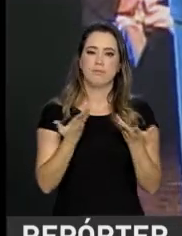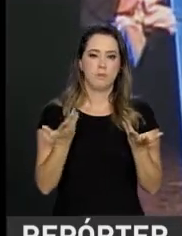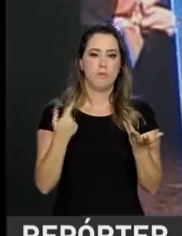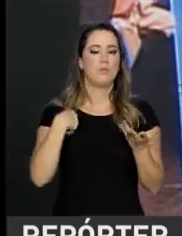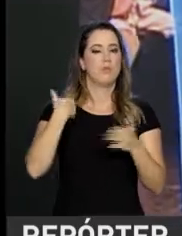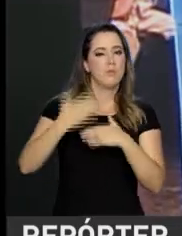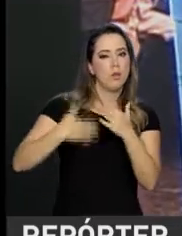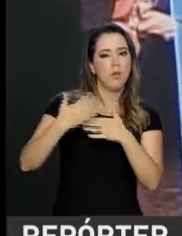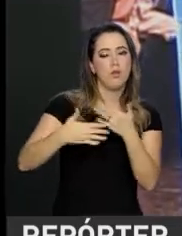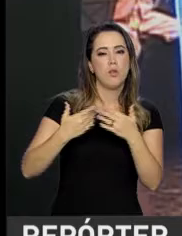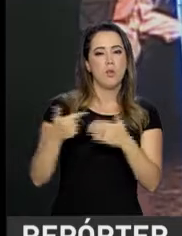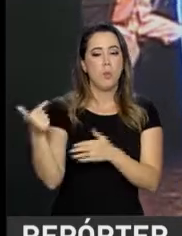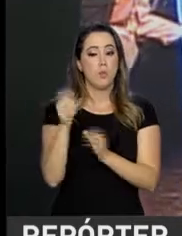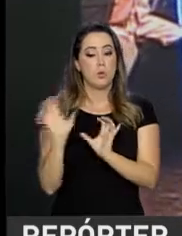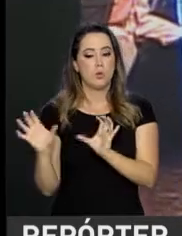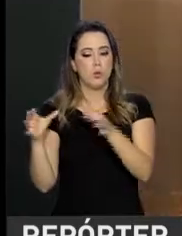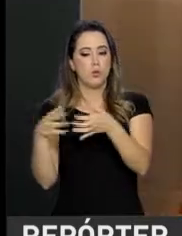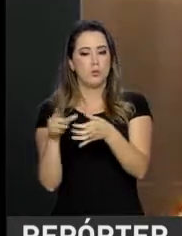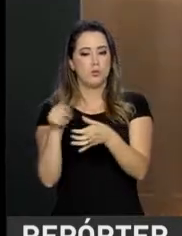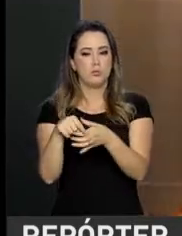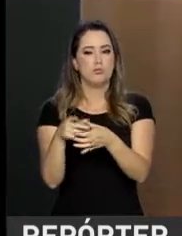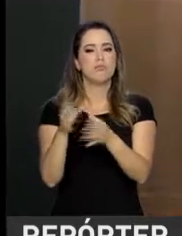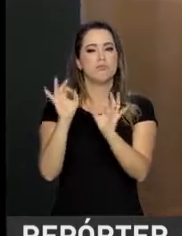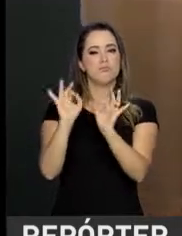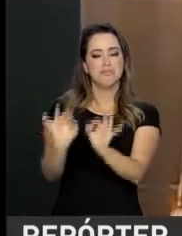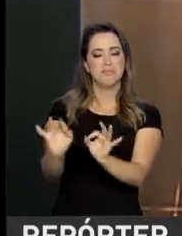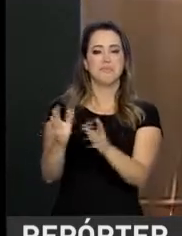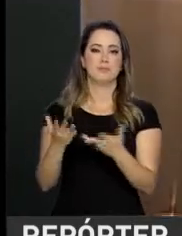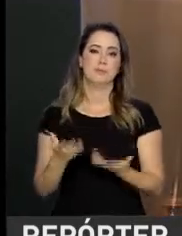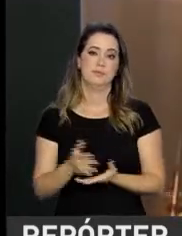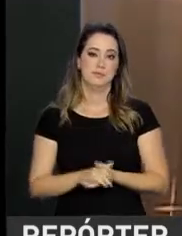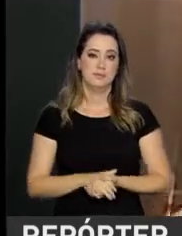passei para o símbolo do clube e com razão